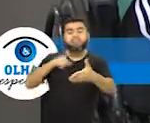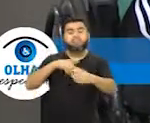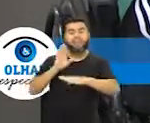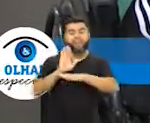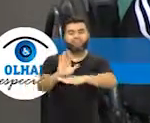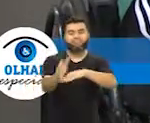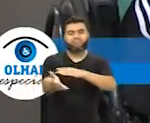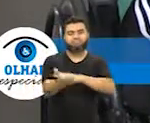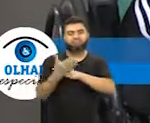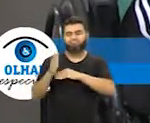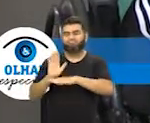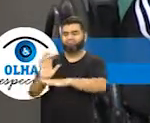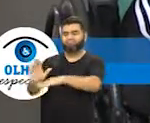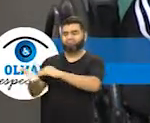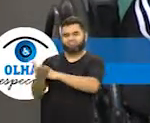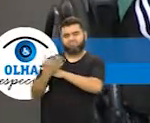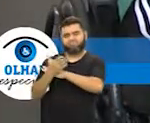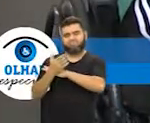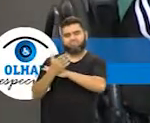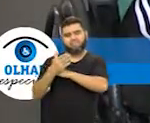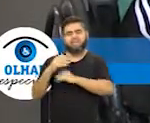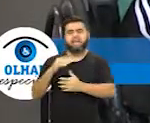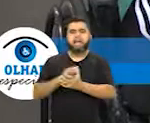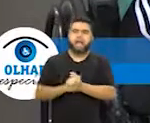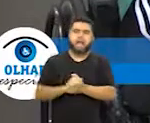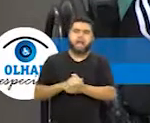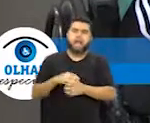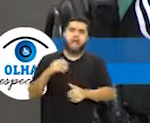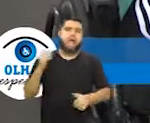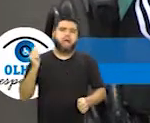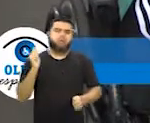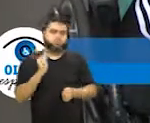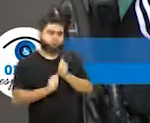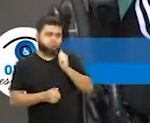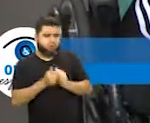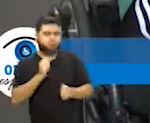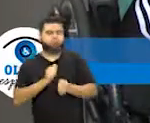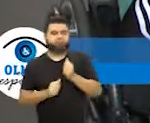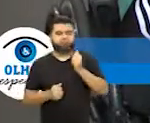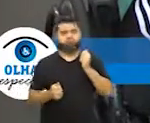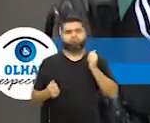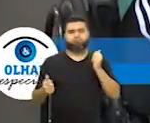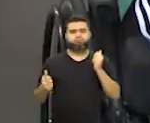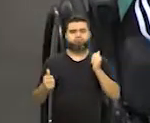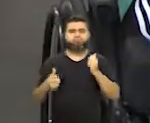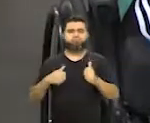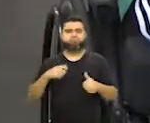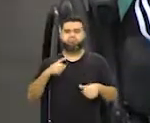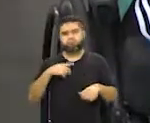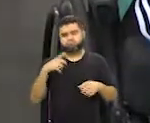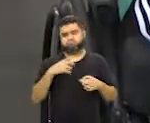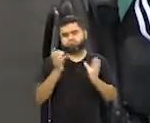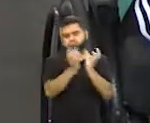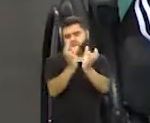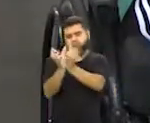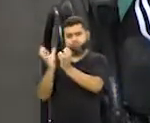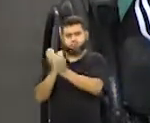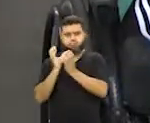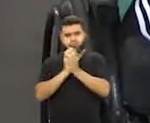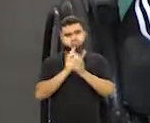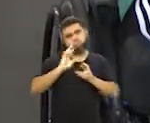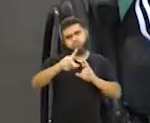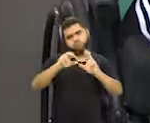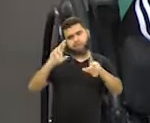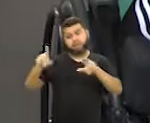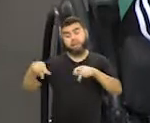para que possam se ajudar mutuamente, né? Nós dentro do esporte, várias instituições dentro do